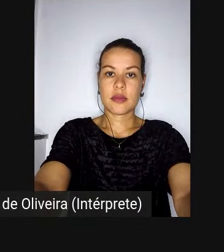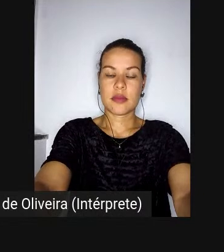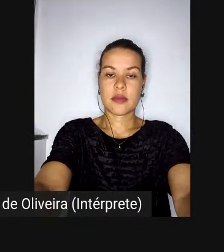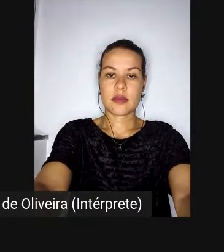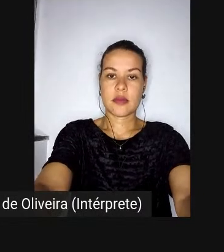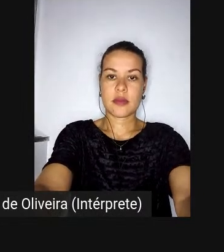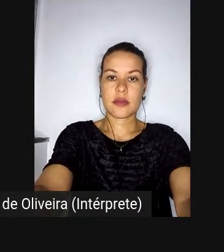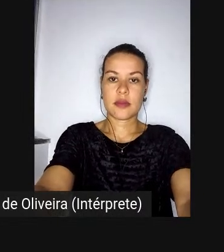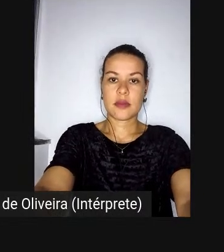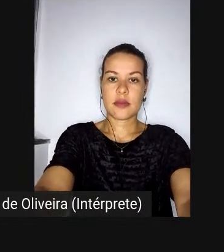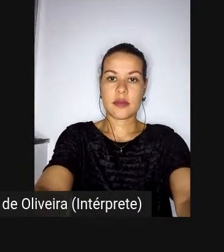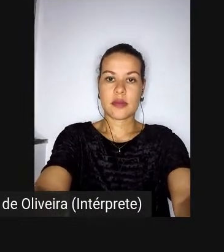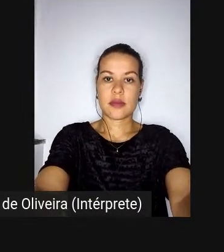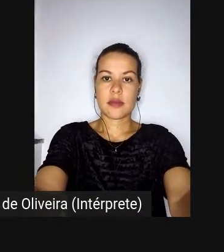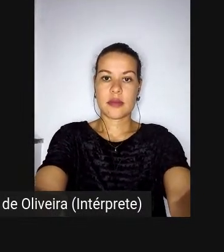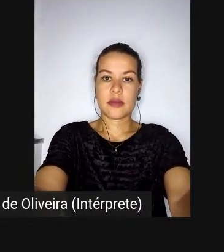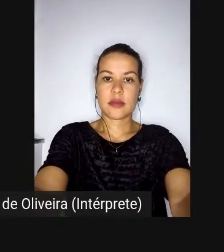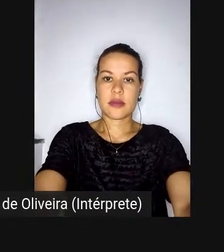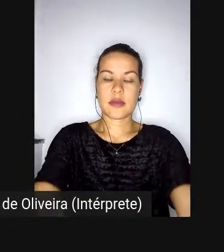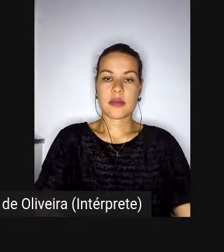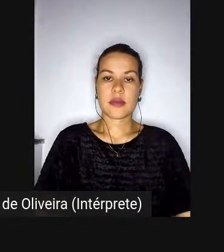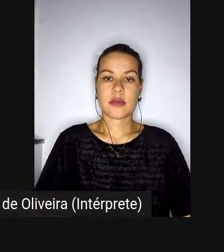E aí